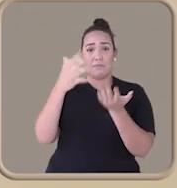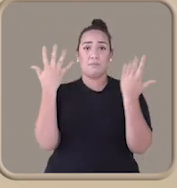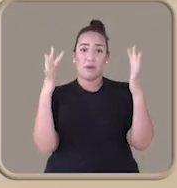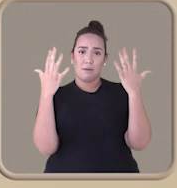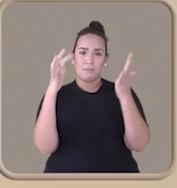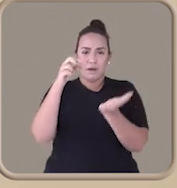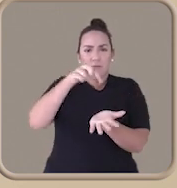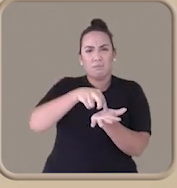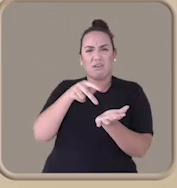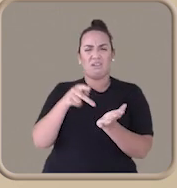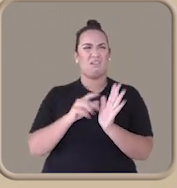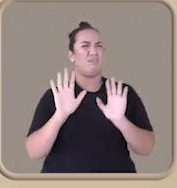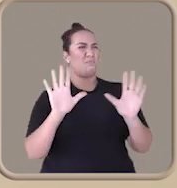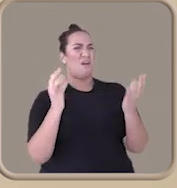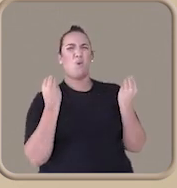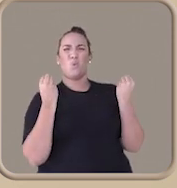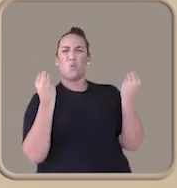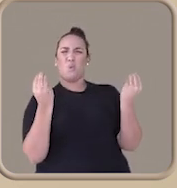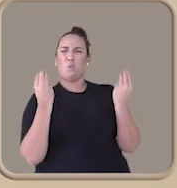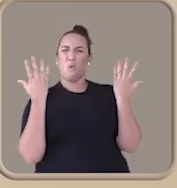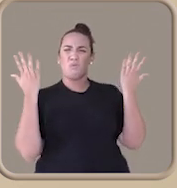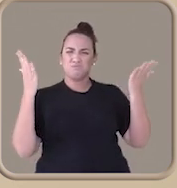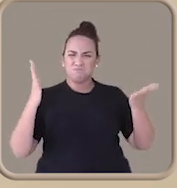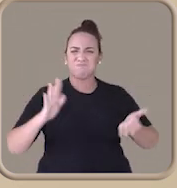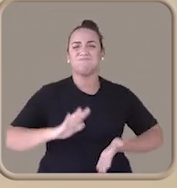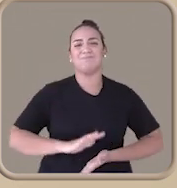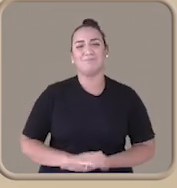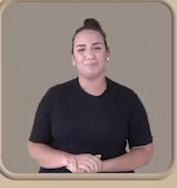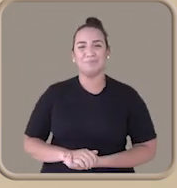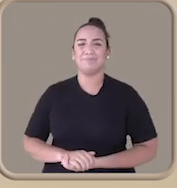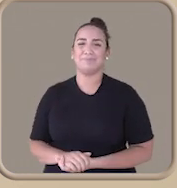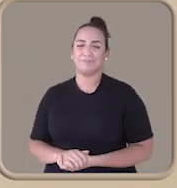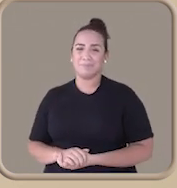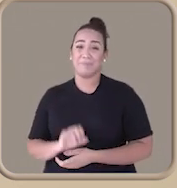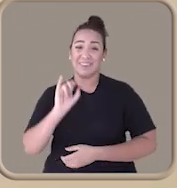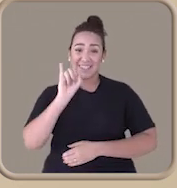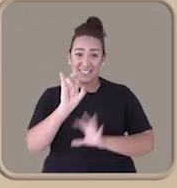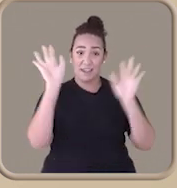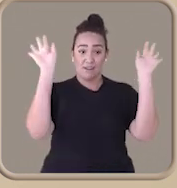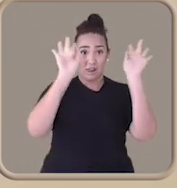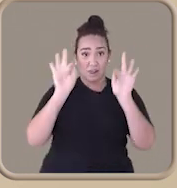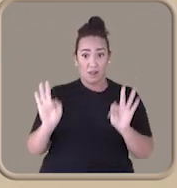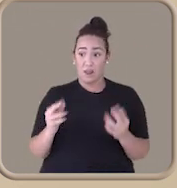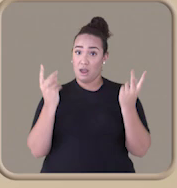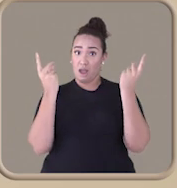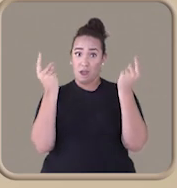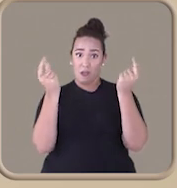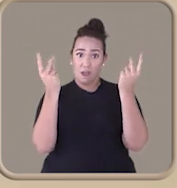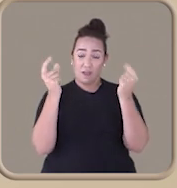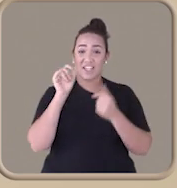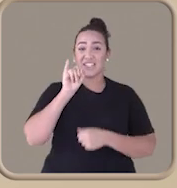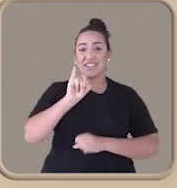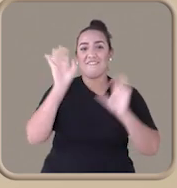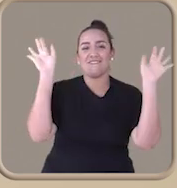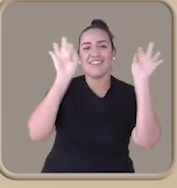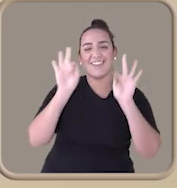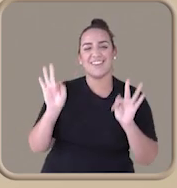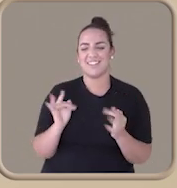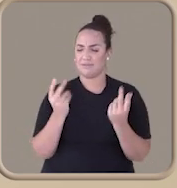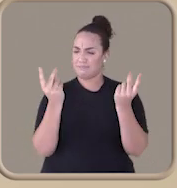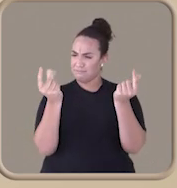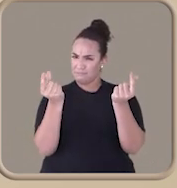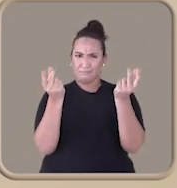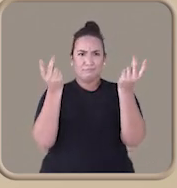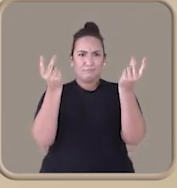pé. Palma, palma, pé, pé. Como é que é? Quem está feliz está nos dedos. Quem está